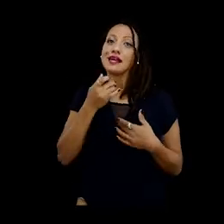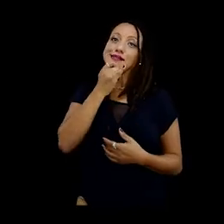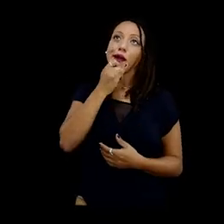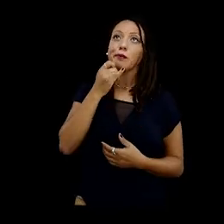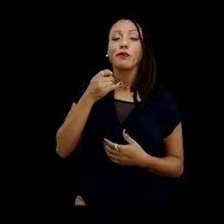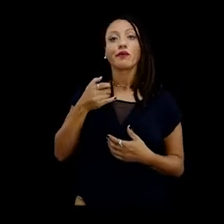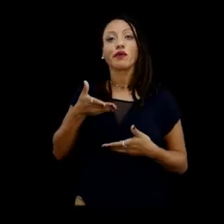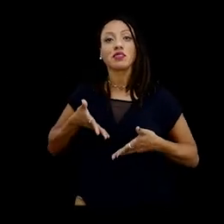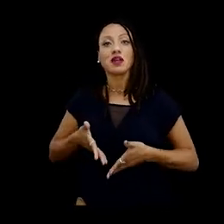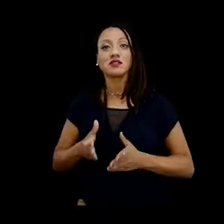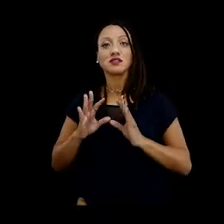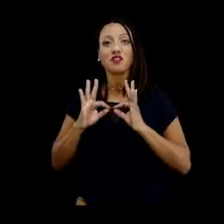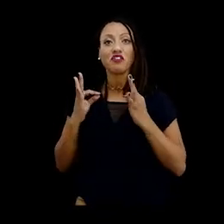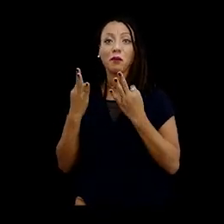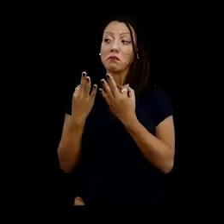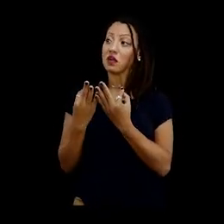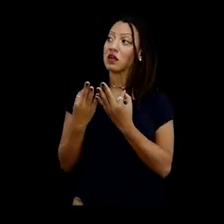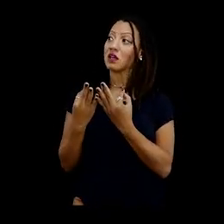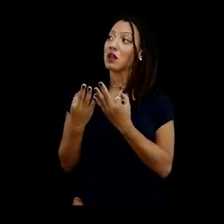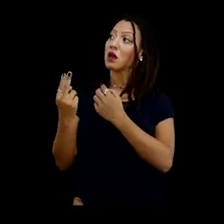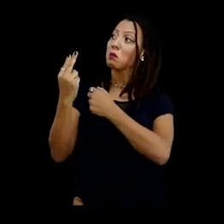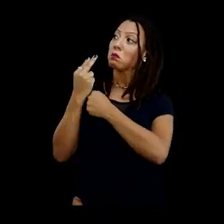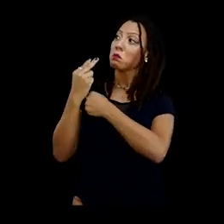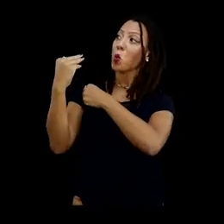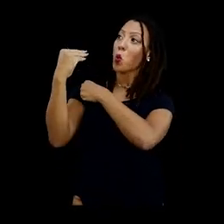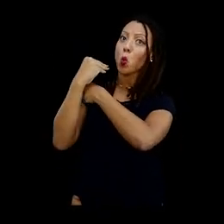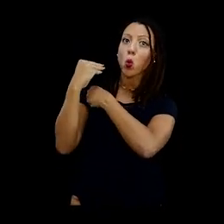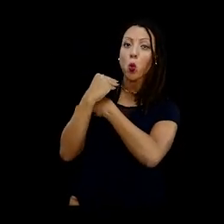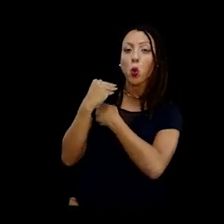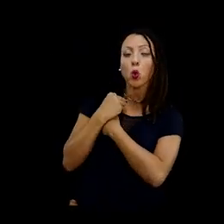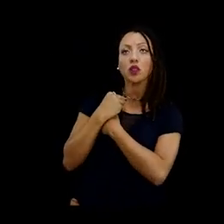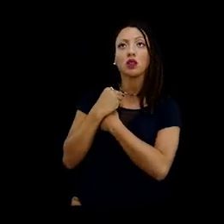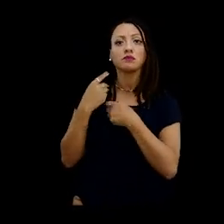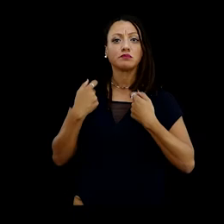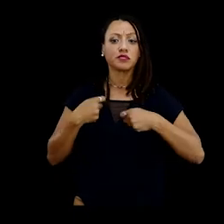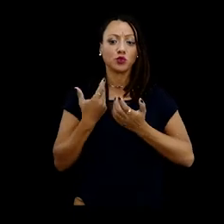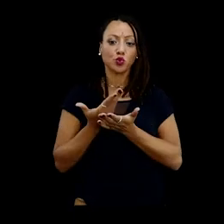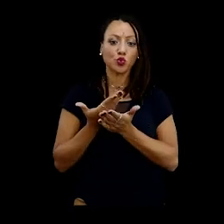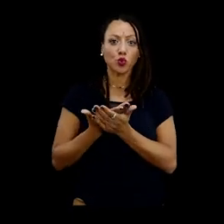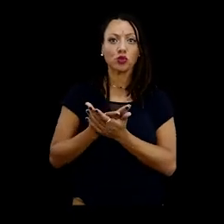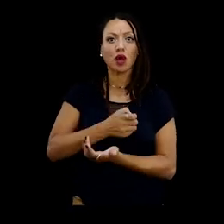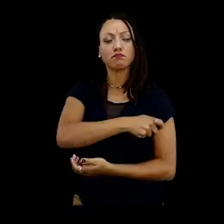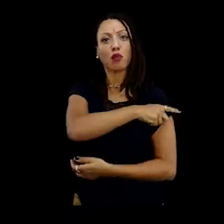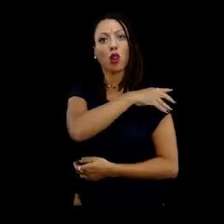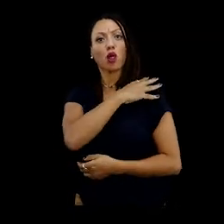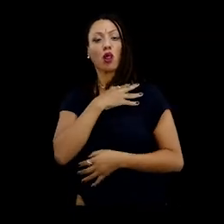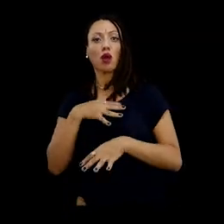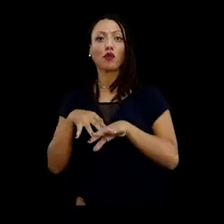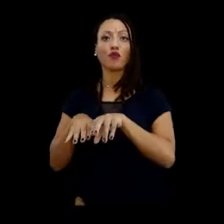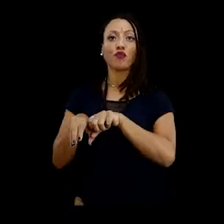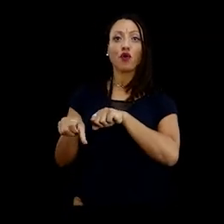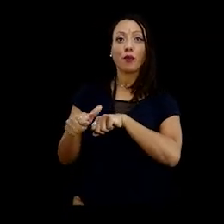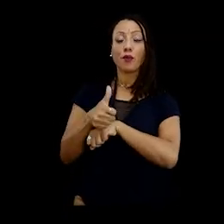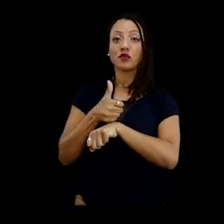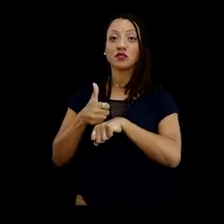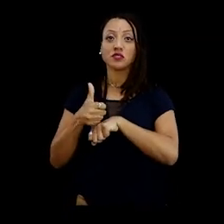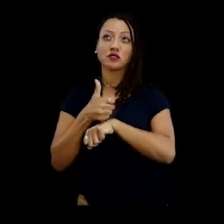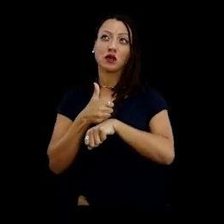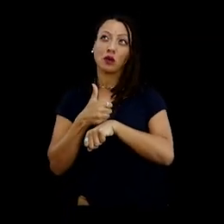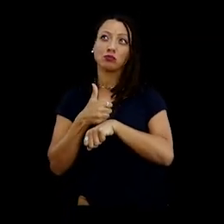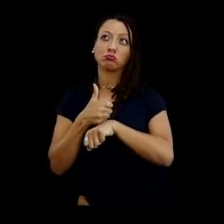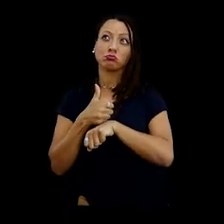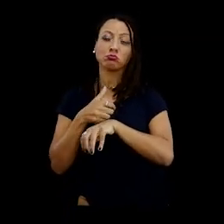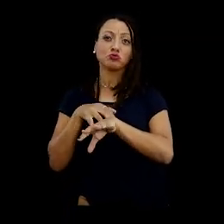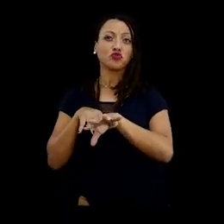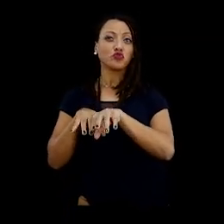família, essa família me propicia estudos, eu preciso estudar para ter uma profissão, eu termino a